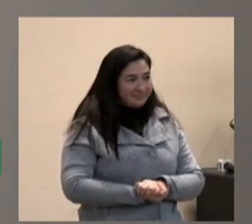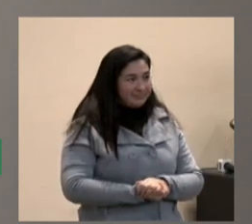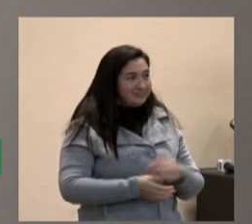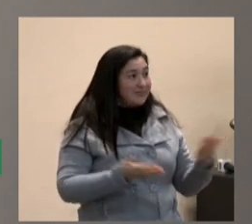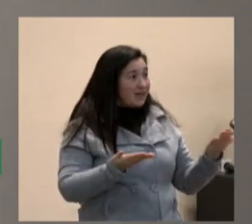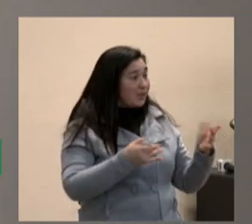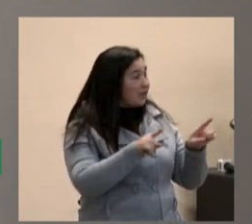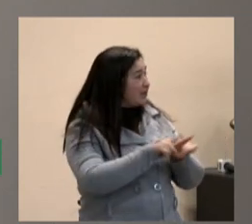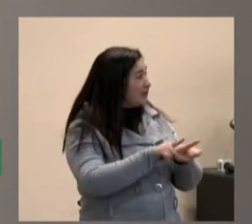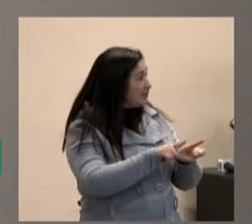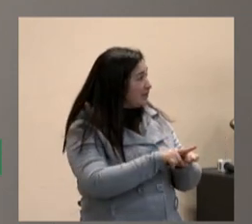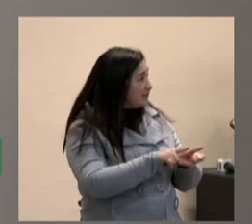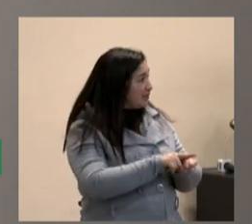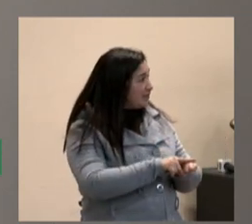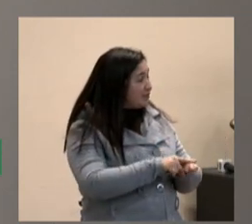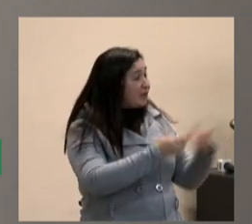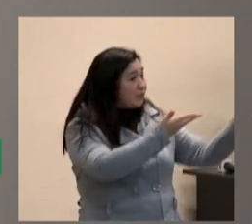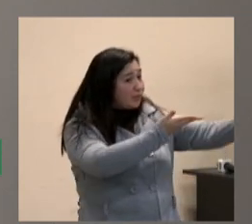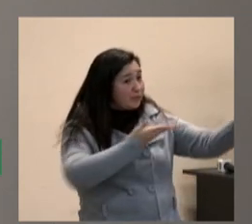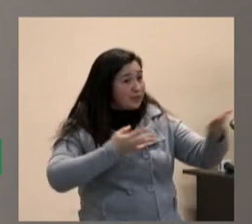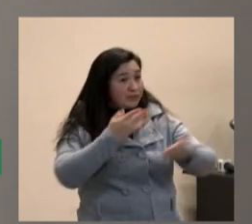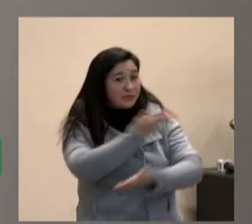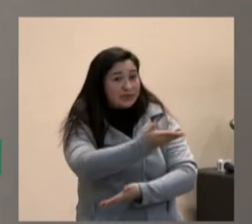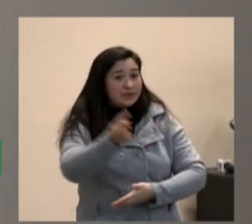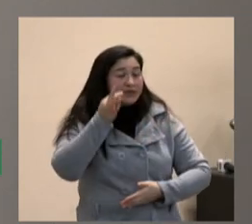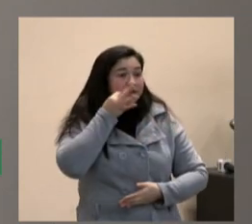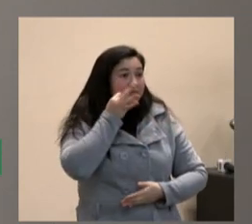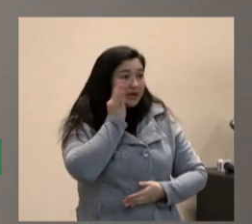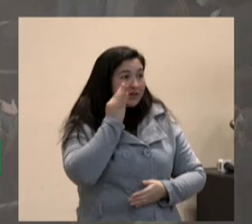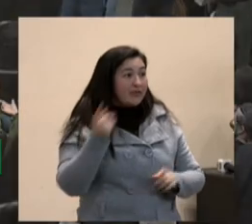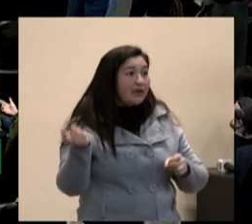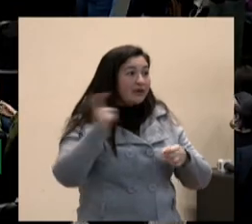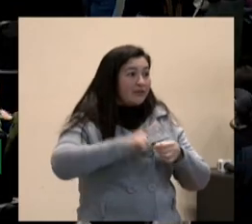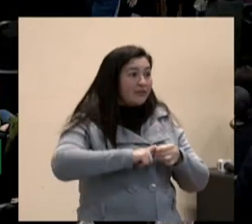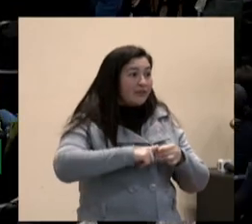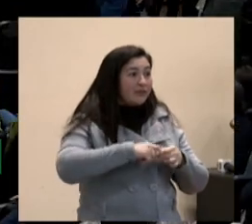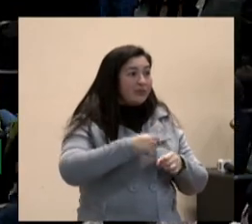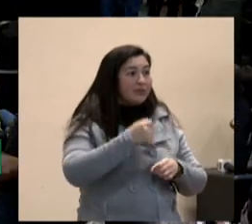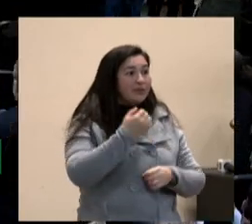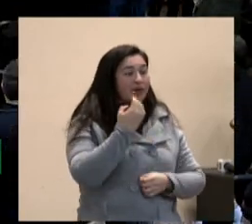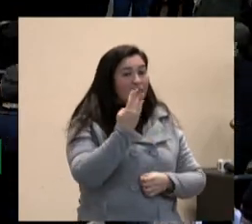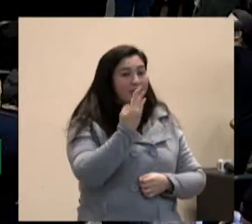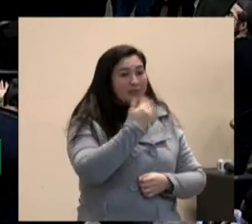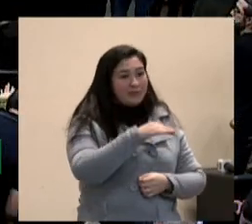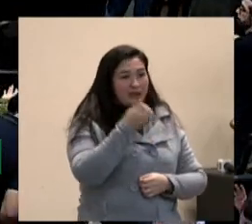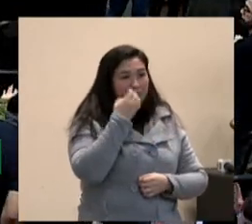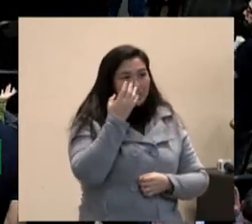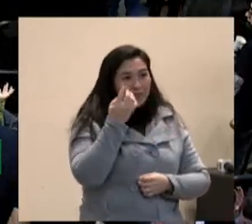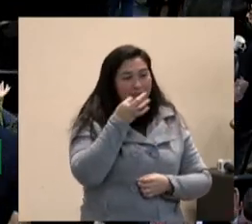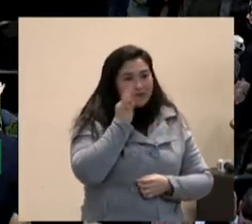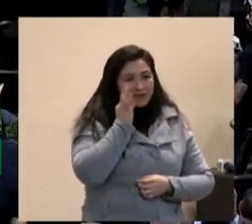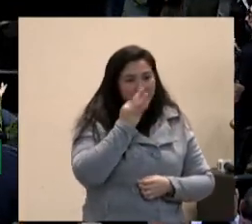então, o intervalo para o café, retornando às 16h30. Um bom café a todos. Até daqui a pouco.